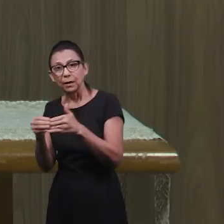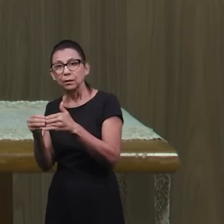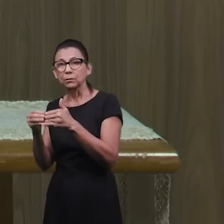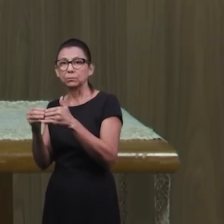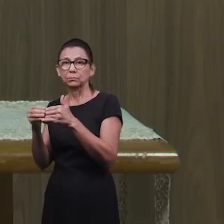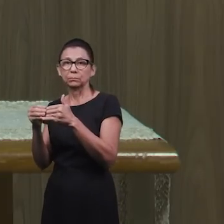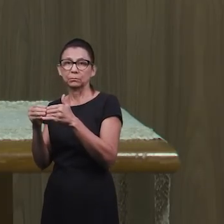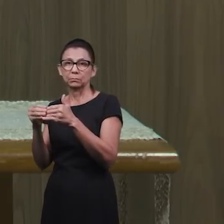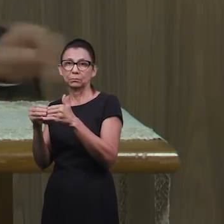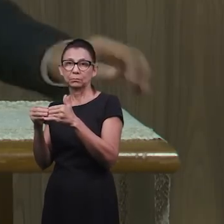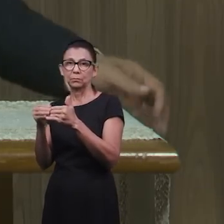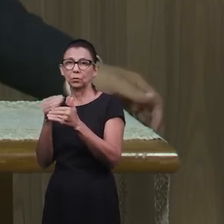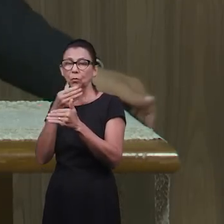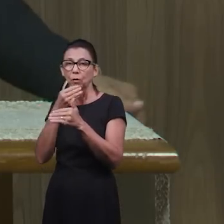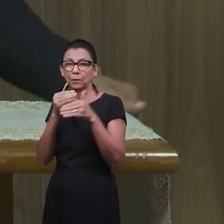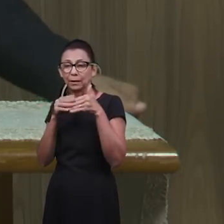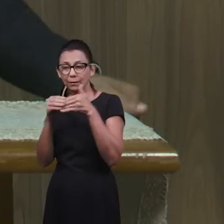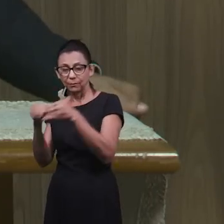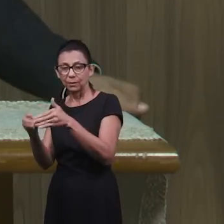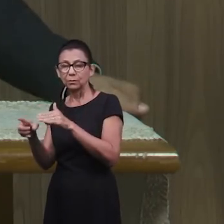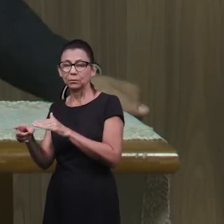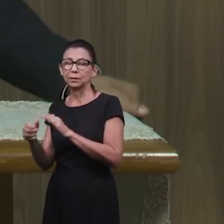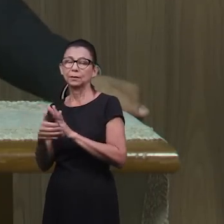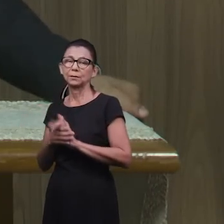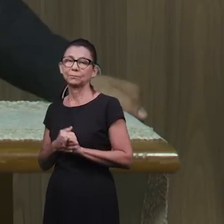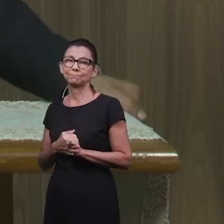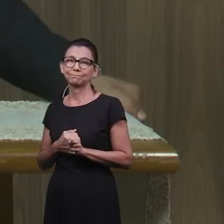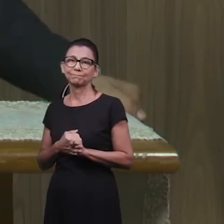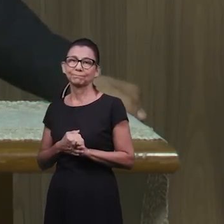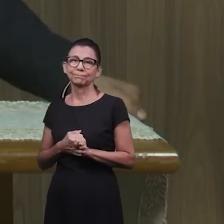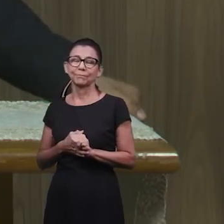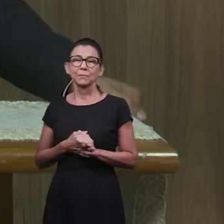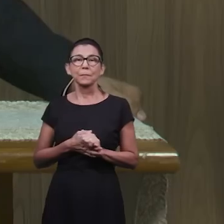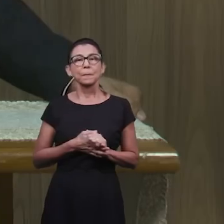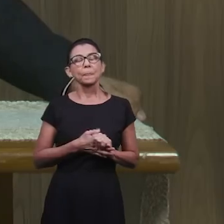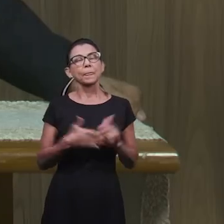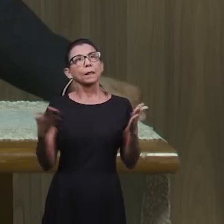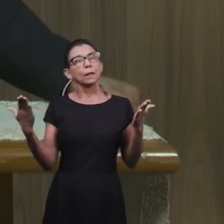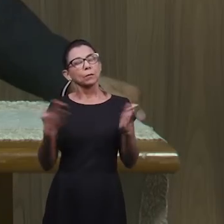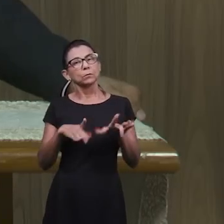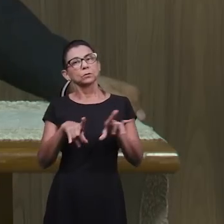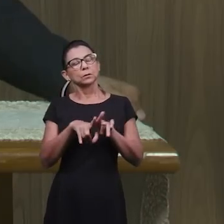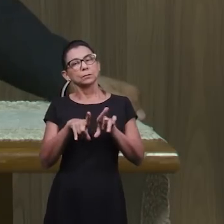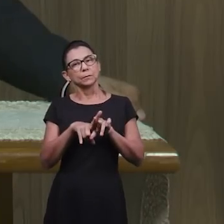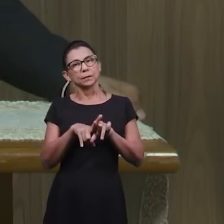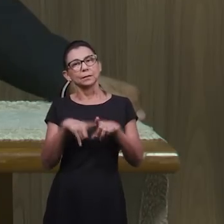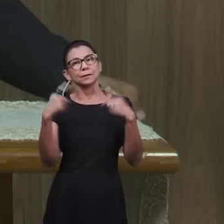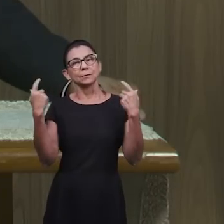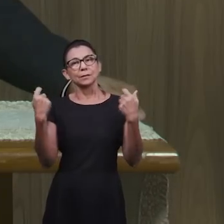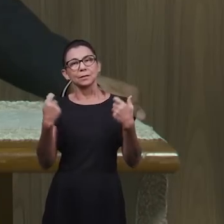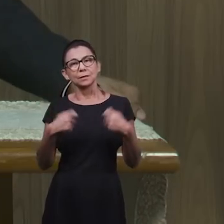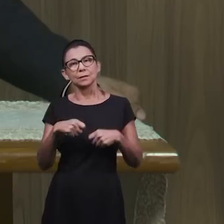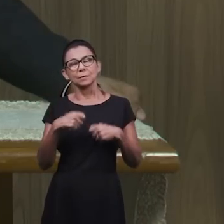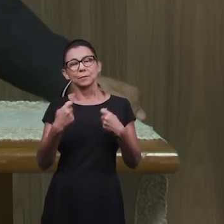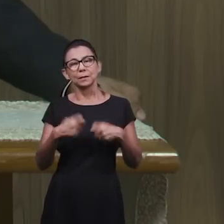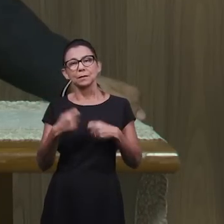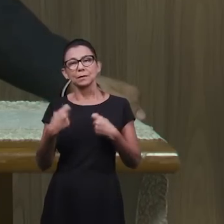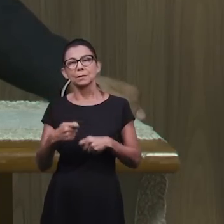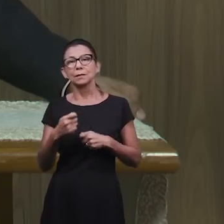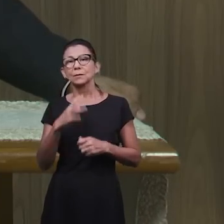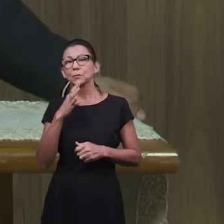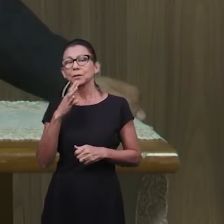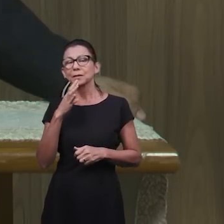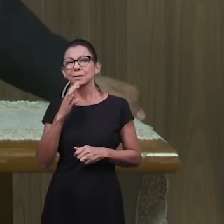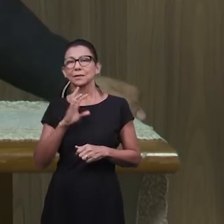noite, o que o Senhor quer é que você tenha um encontro com o Senhor Jesus. Nós estamos encerrando aqui, onde